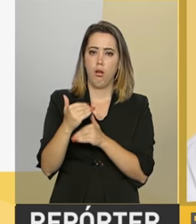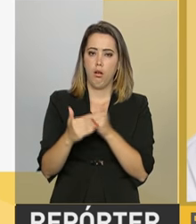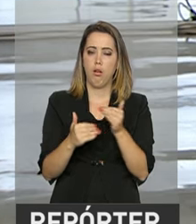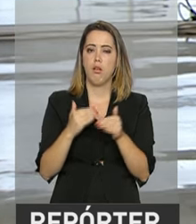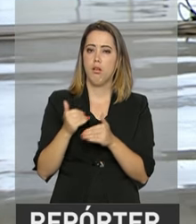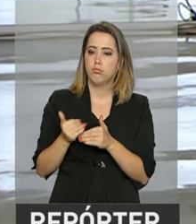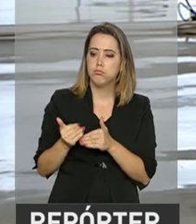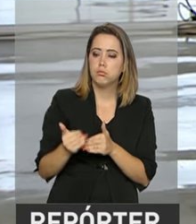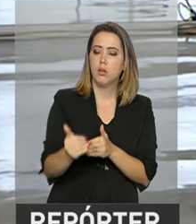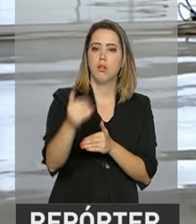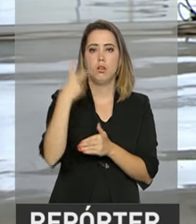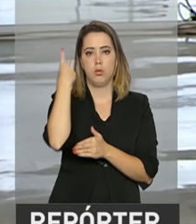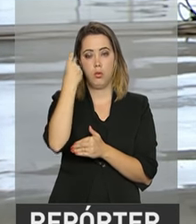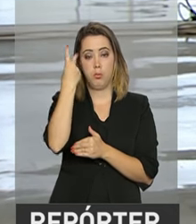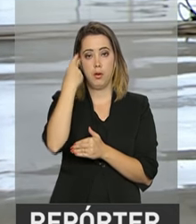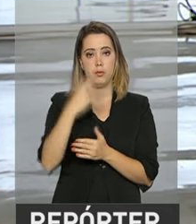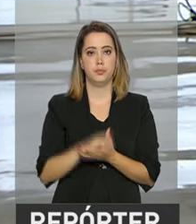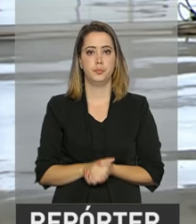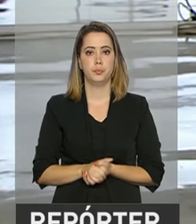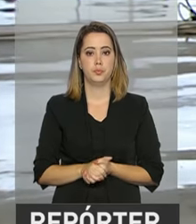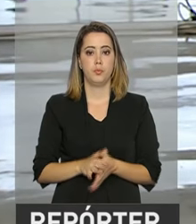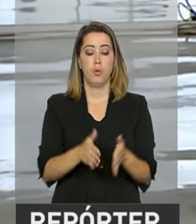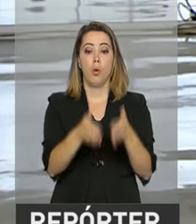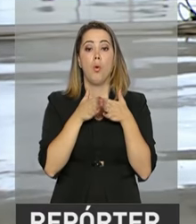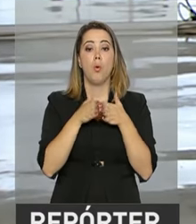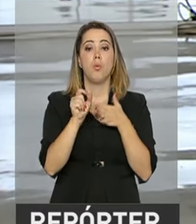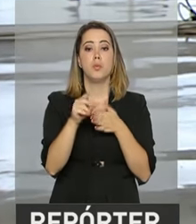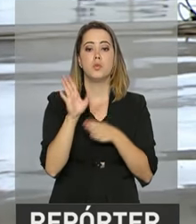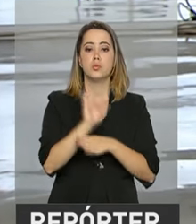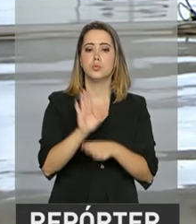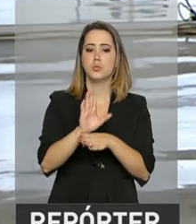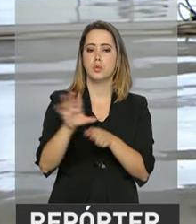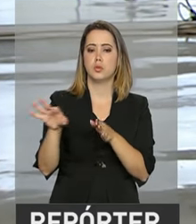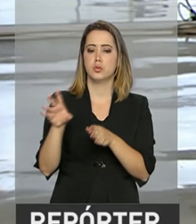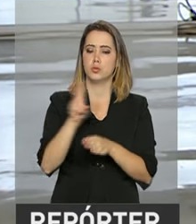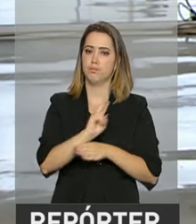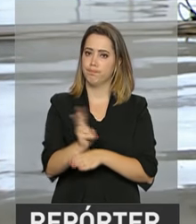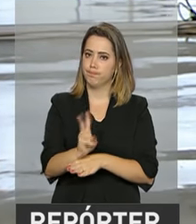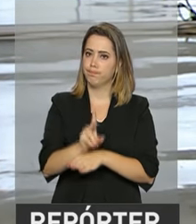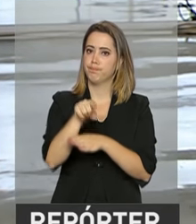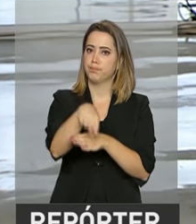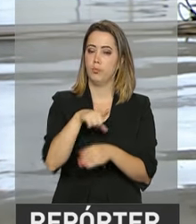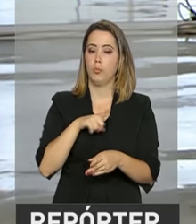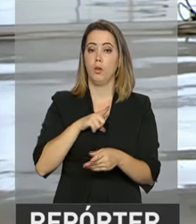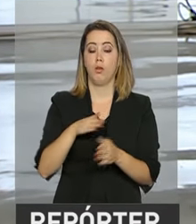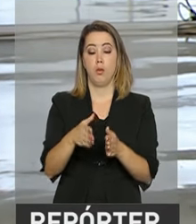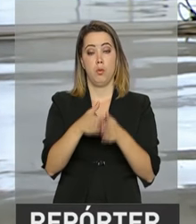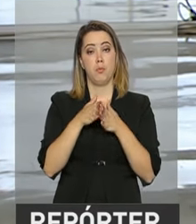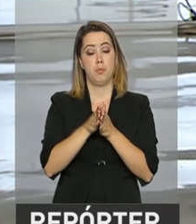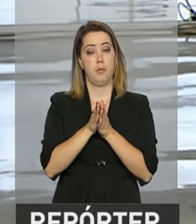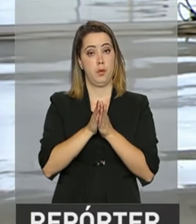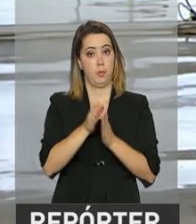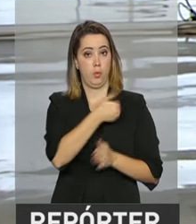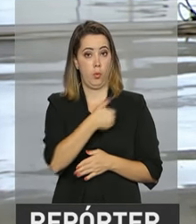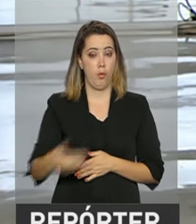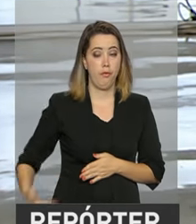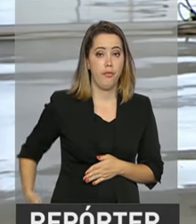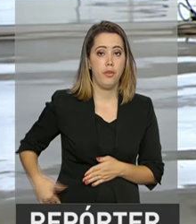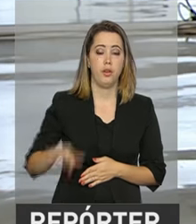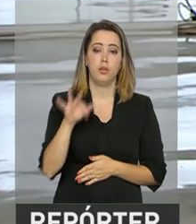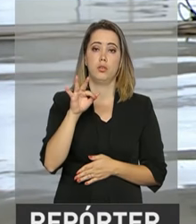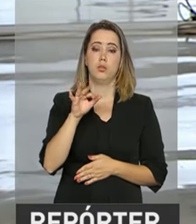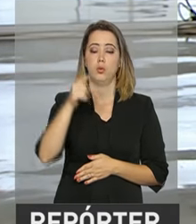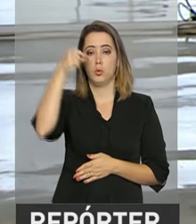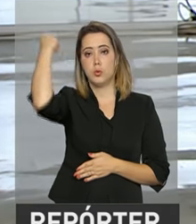normalidade. O pedido para o reforço no efetivo foi feito pelo governo do Espírito Santo.